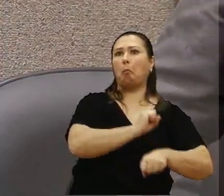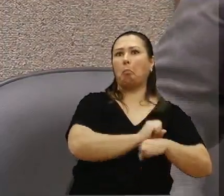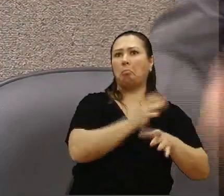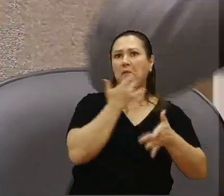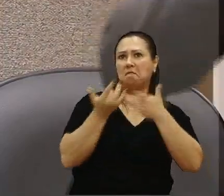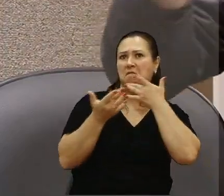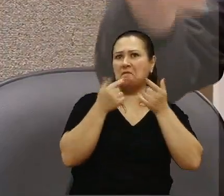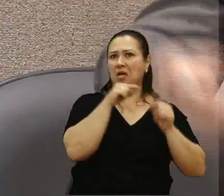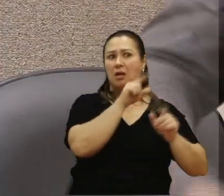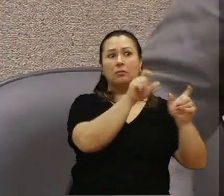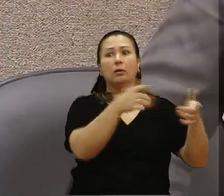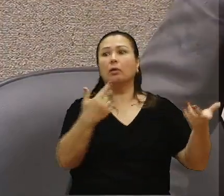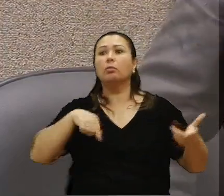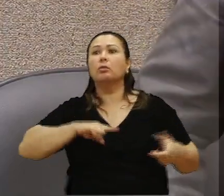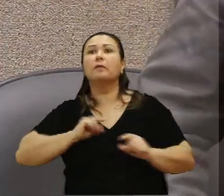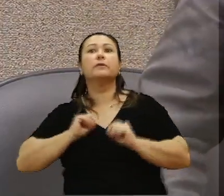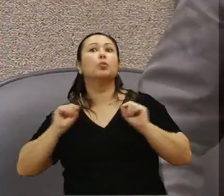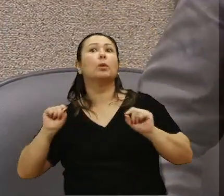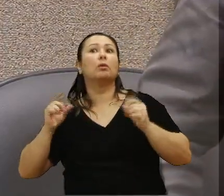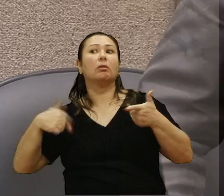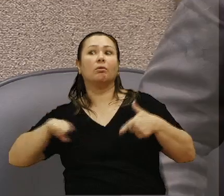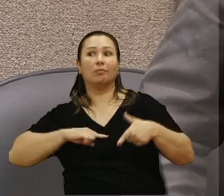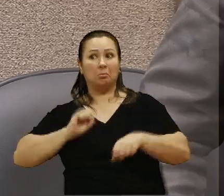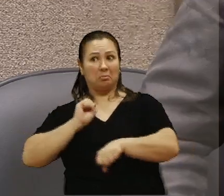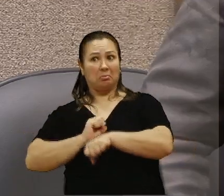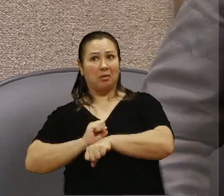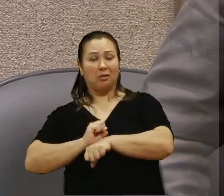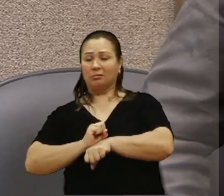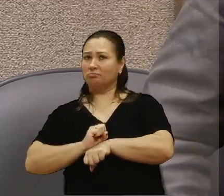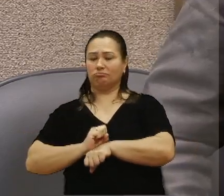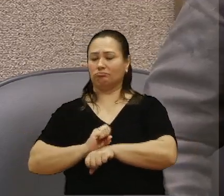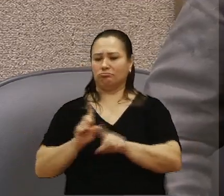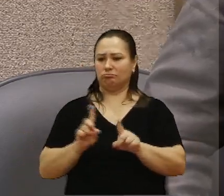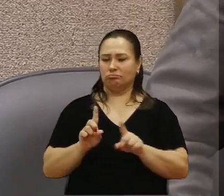fácil? Tá, mas e nós vamos fazer o quê?